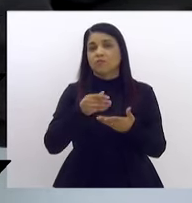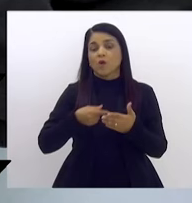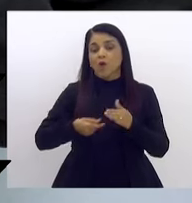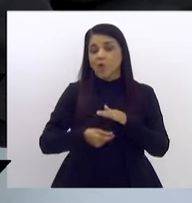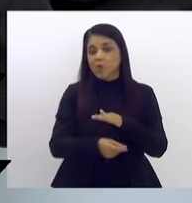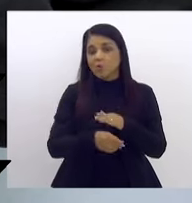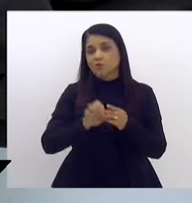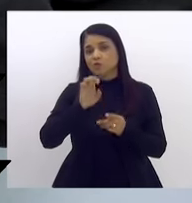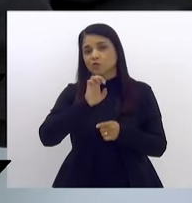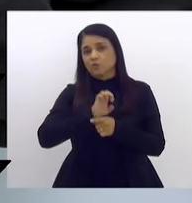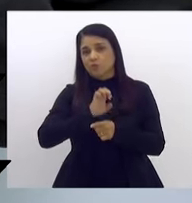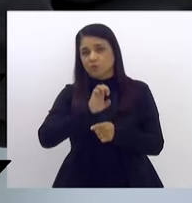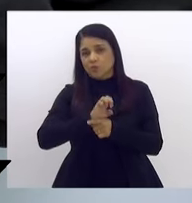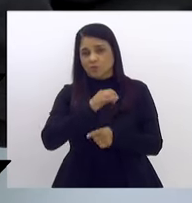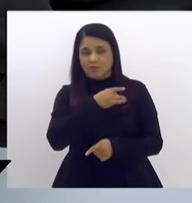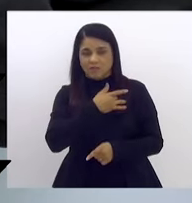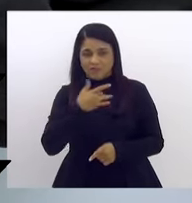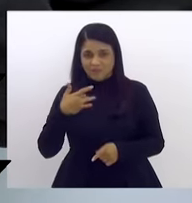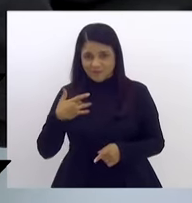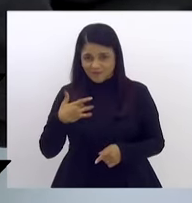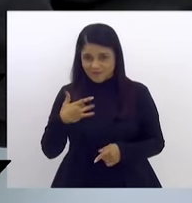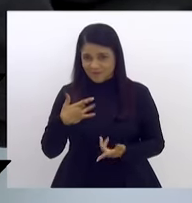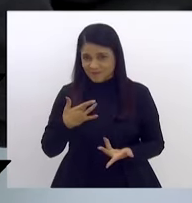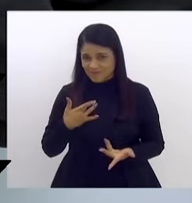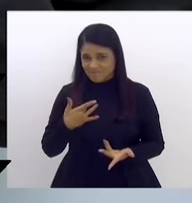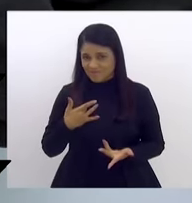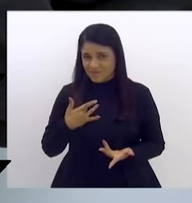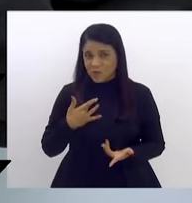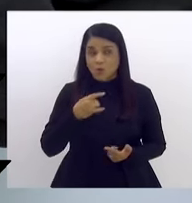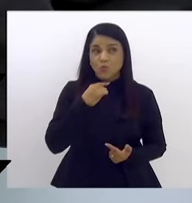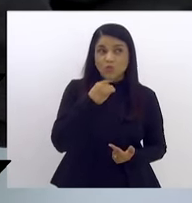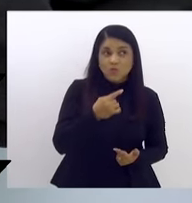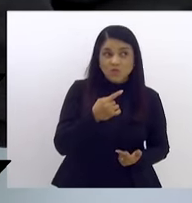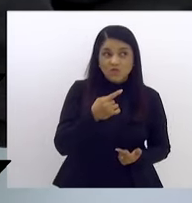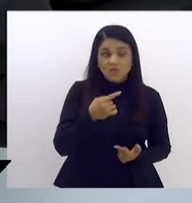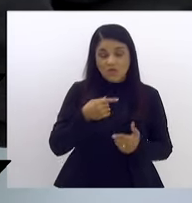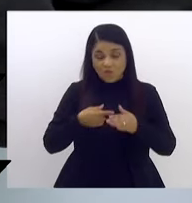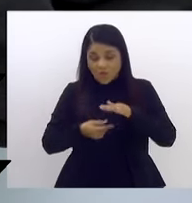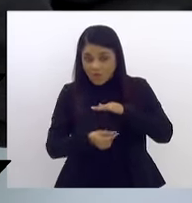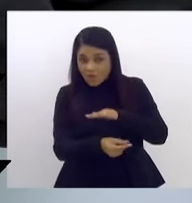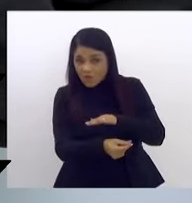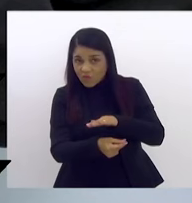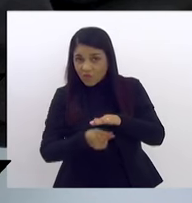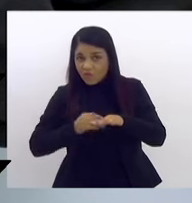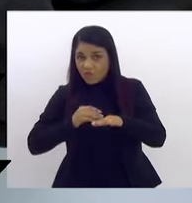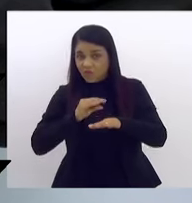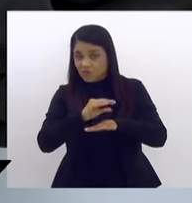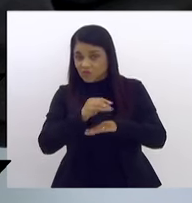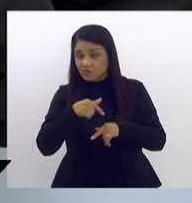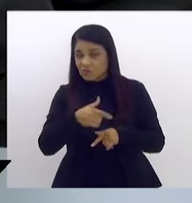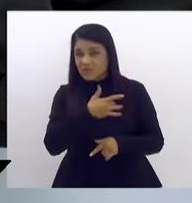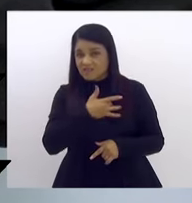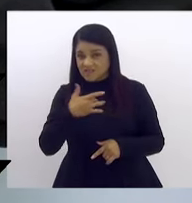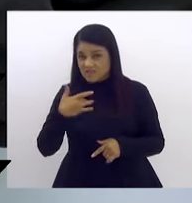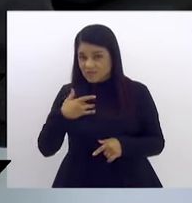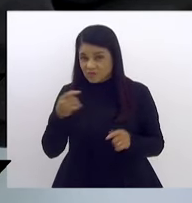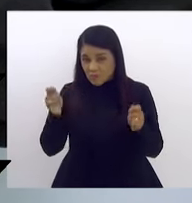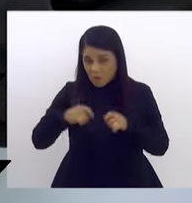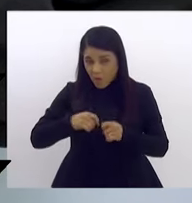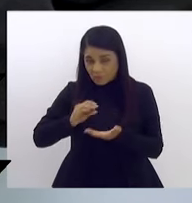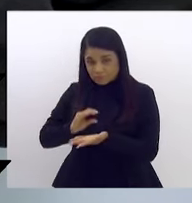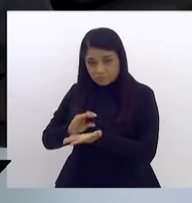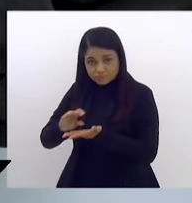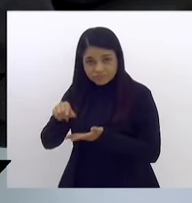fundo Estadual da Saúde eu tenho dúvidas com fundo Estadual da Saúde poderia ser financiado política que não tivesse caráter